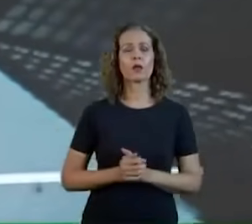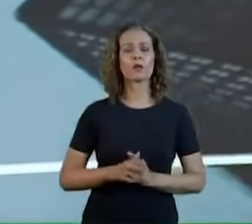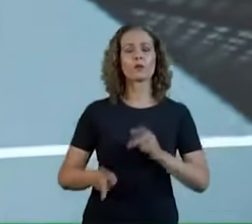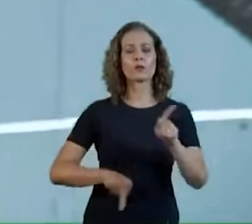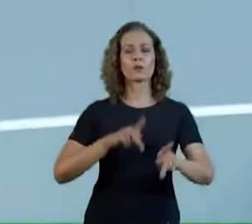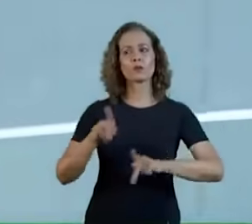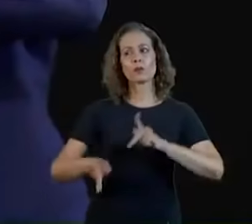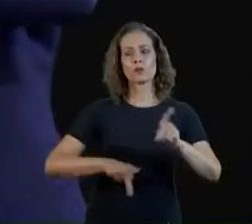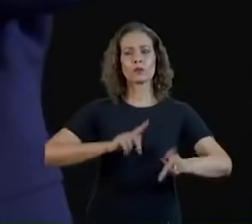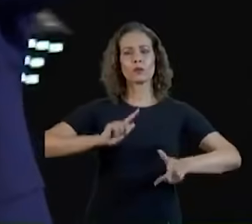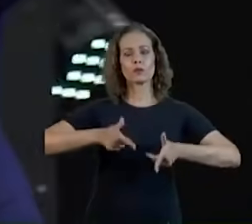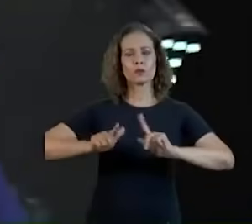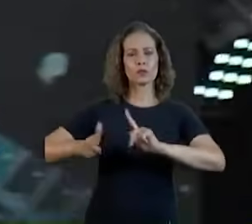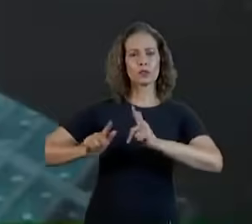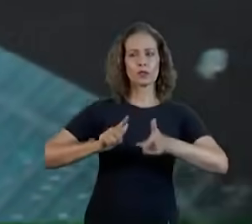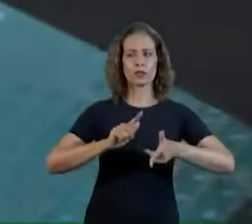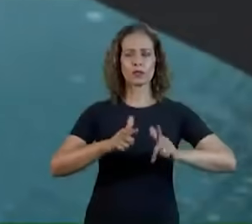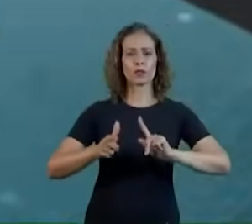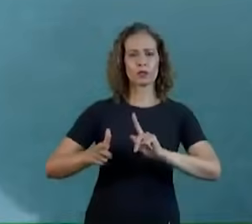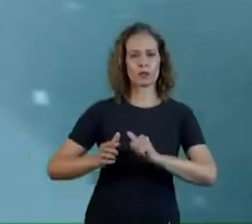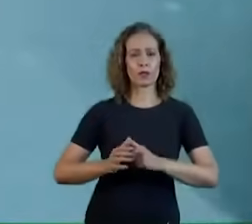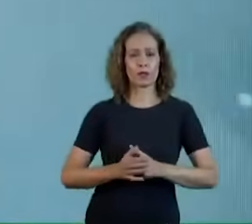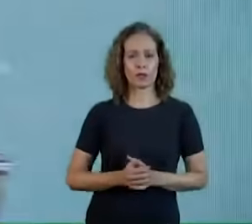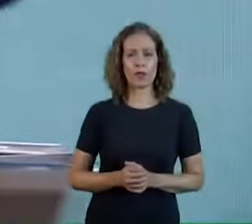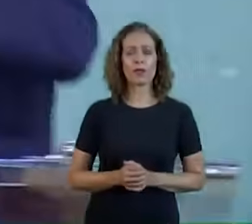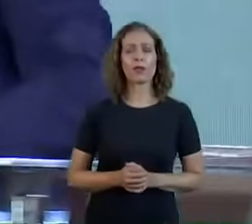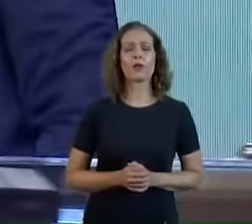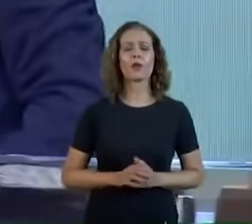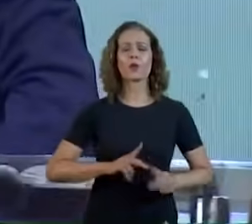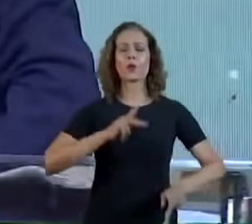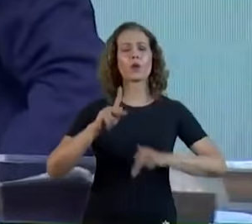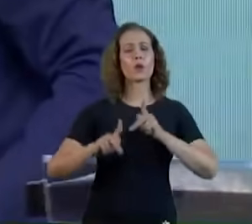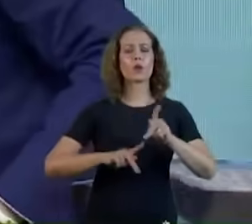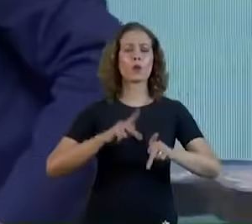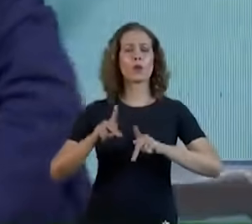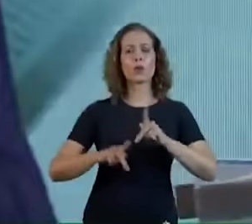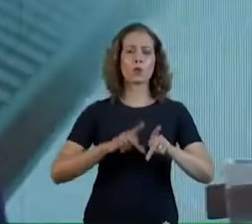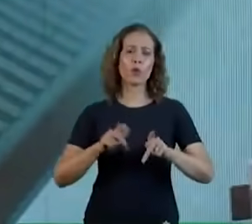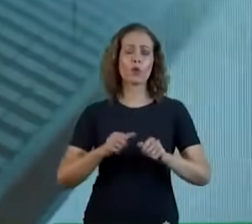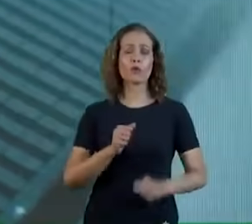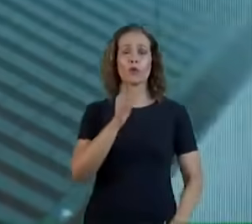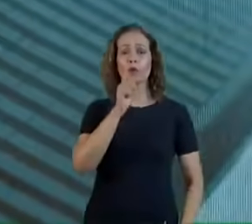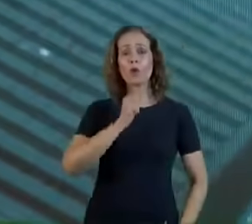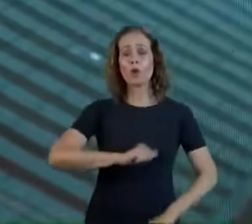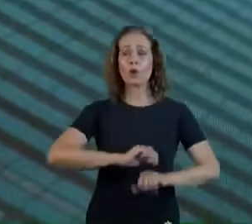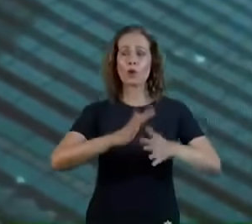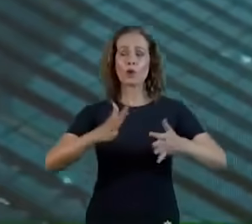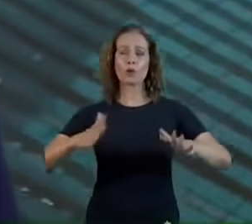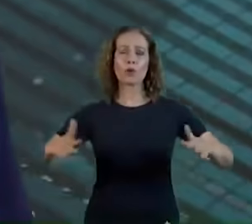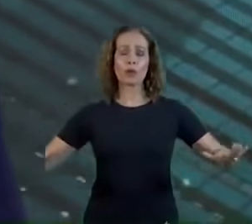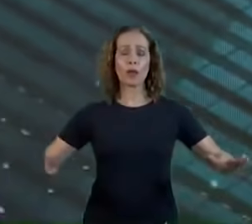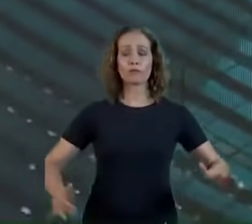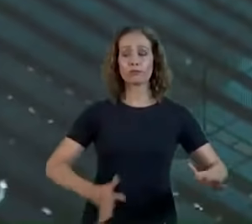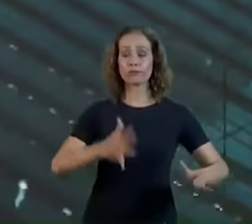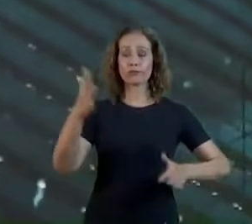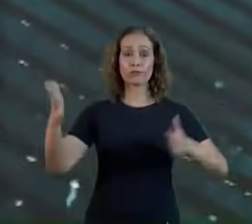passaram no mar aberto e entraram, o coração deles não estava preparado para 40 anos de deserto. A